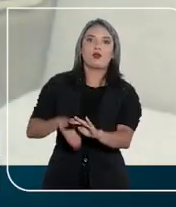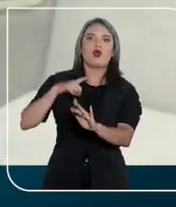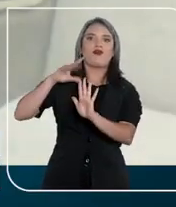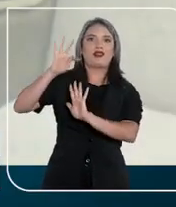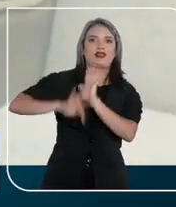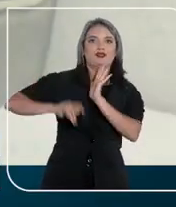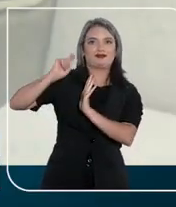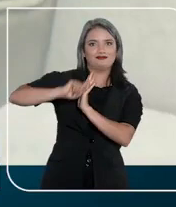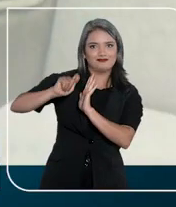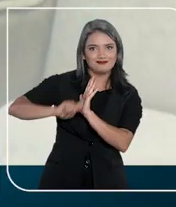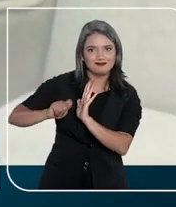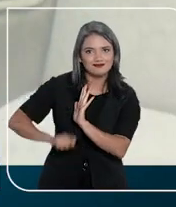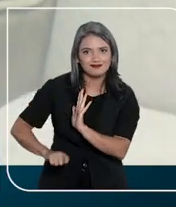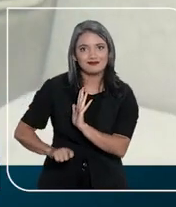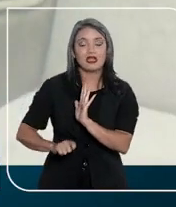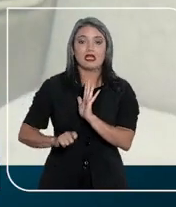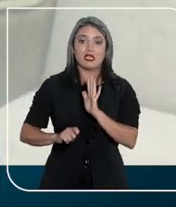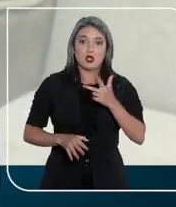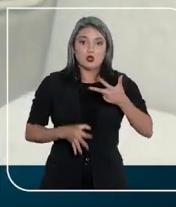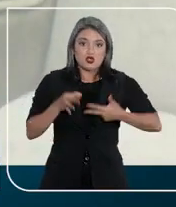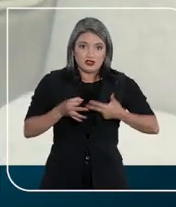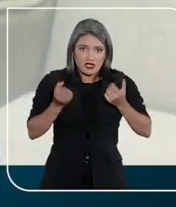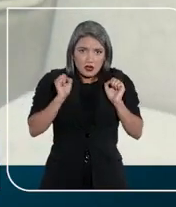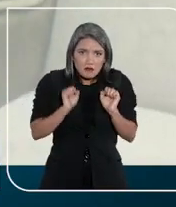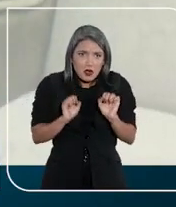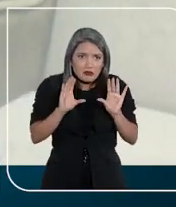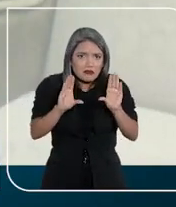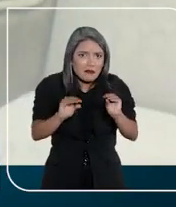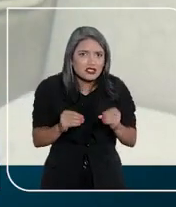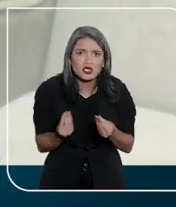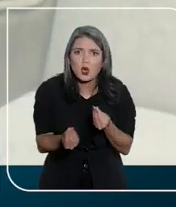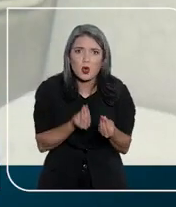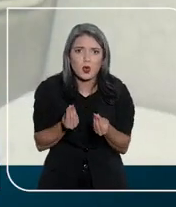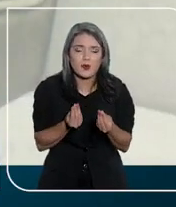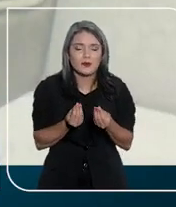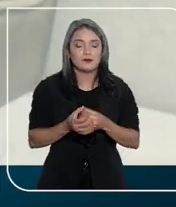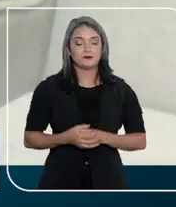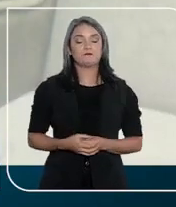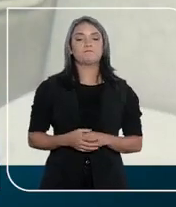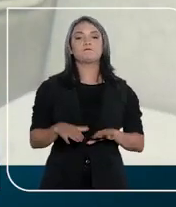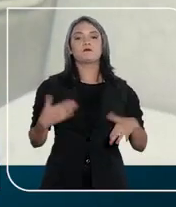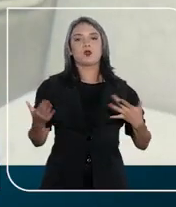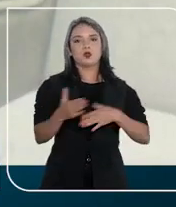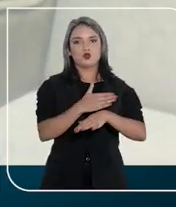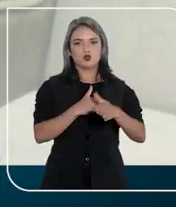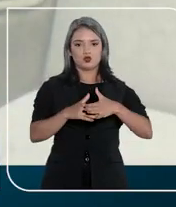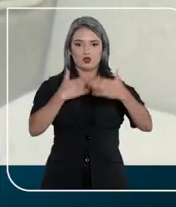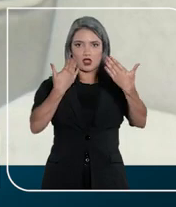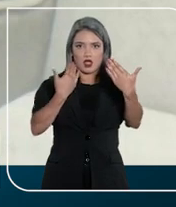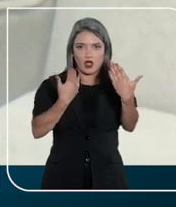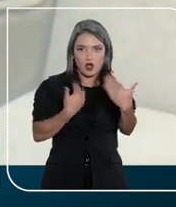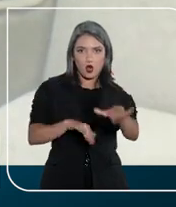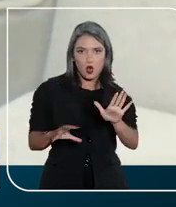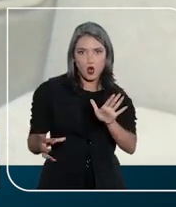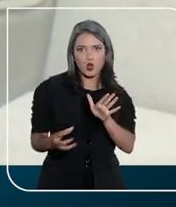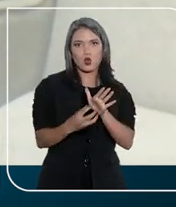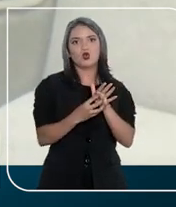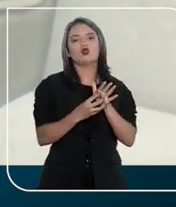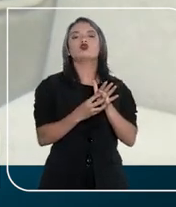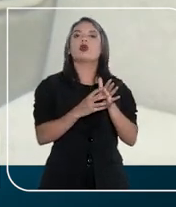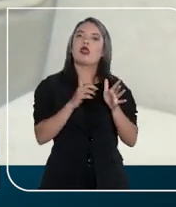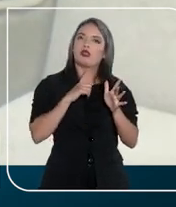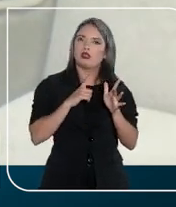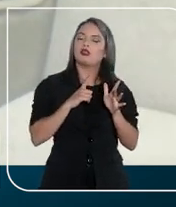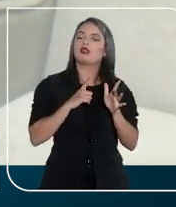Primeiramente, a gente tem que firmar o entendimento de que todos os atos do concurso público estão sujeitos a controle, inclusive controle